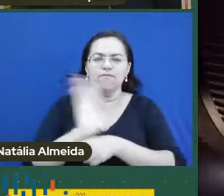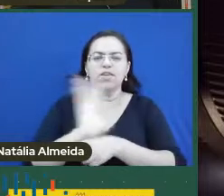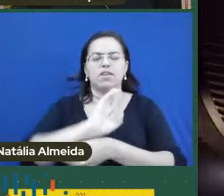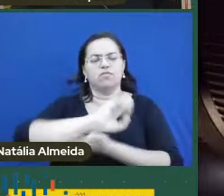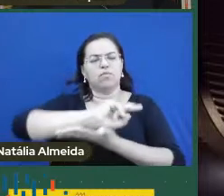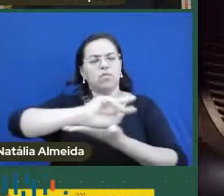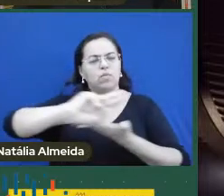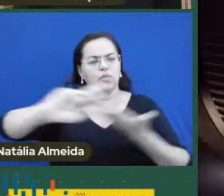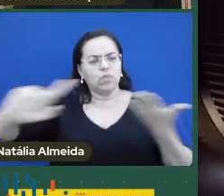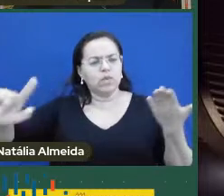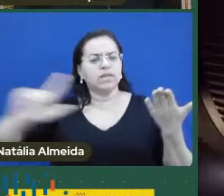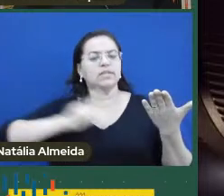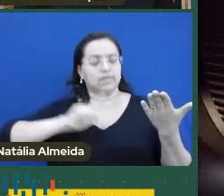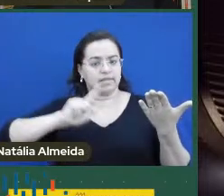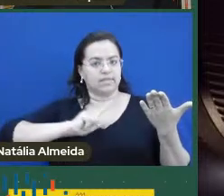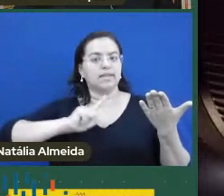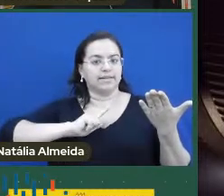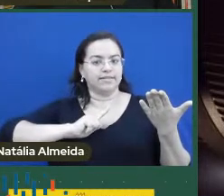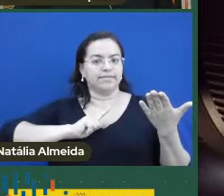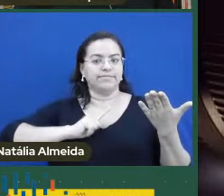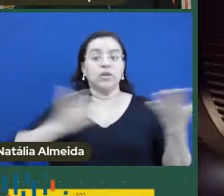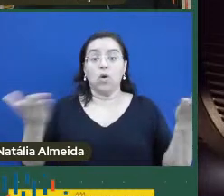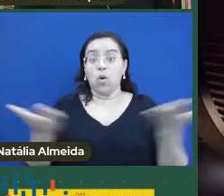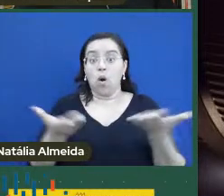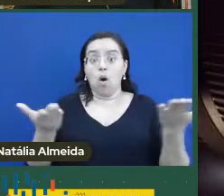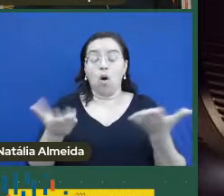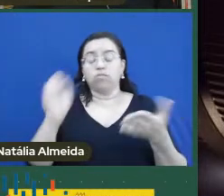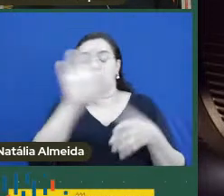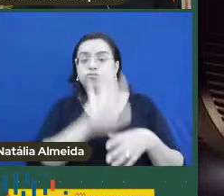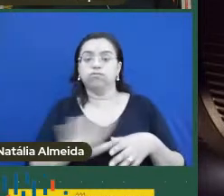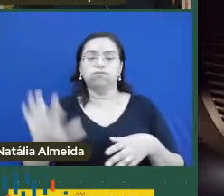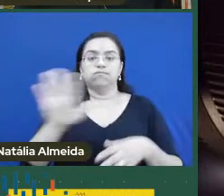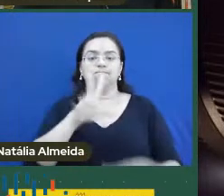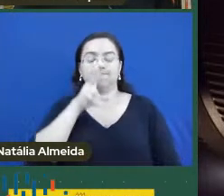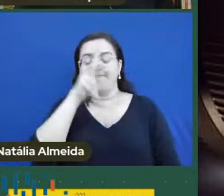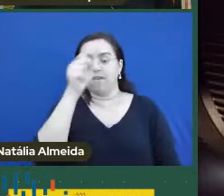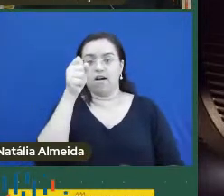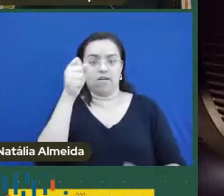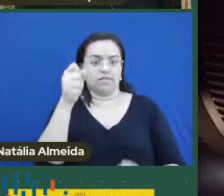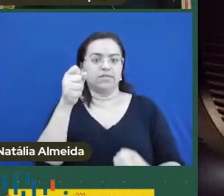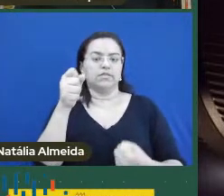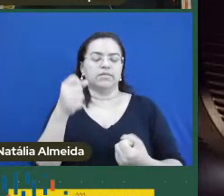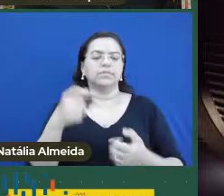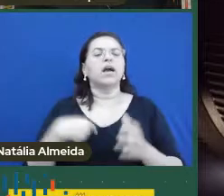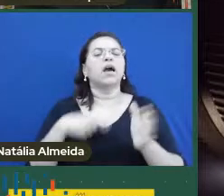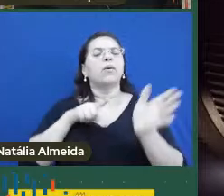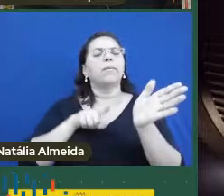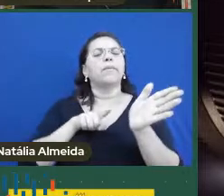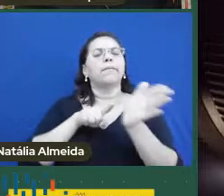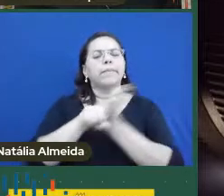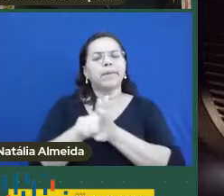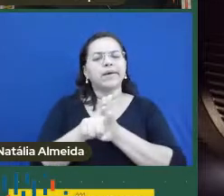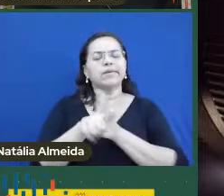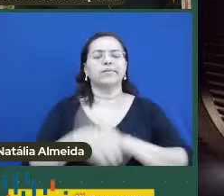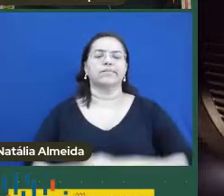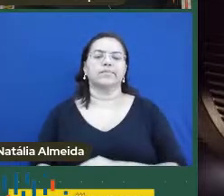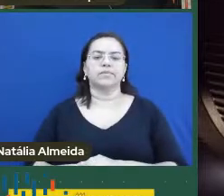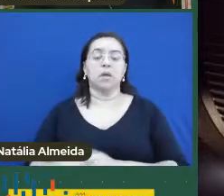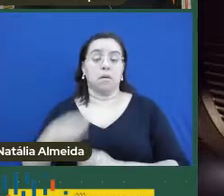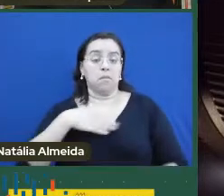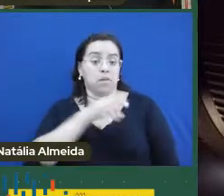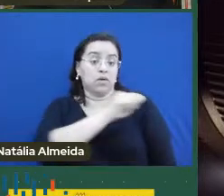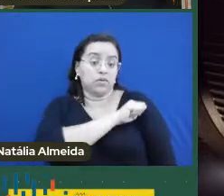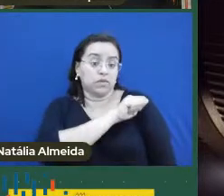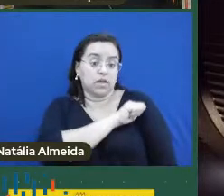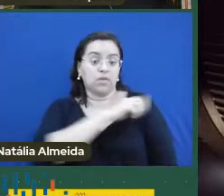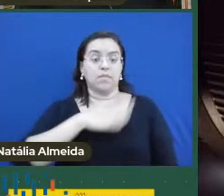é extremamente grande e poderosa. E aí eu pergunto, né, eu sempre pergunto isso para os meus alunos, para os meus